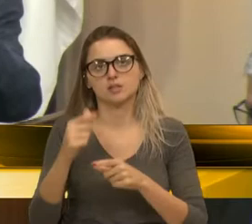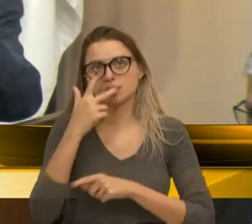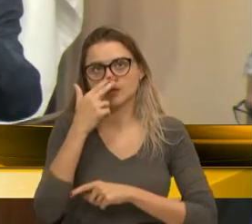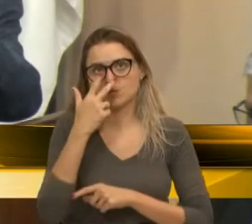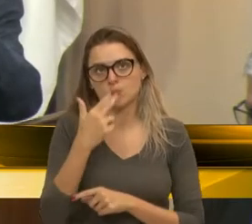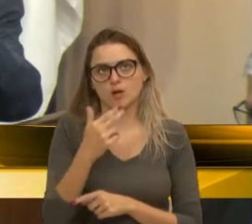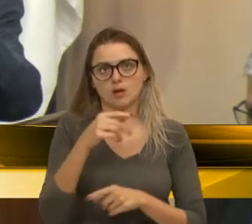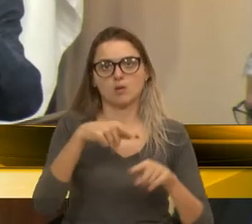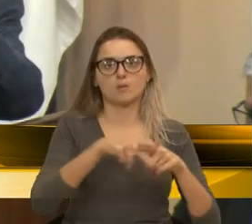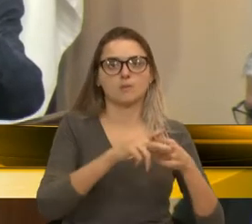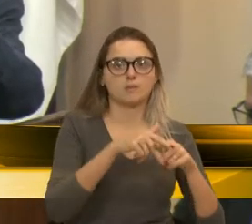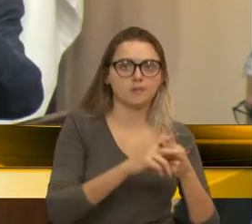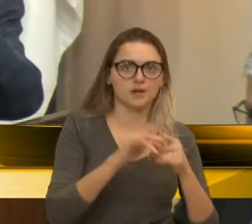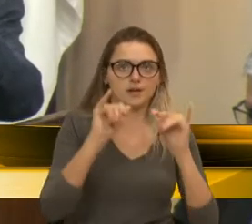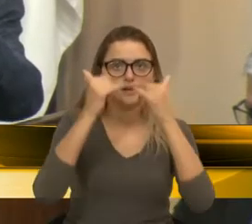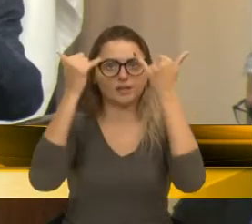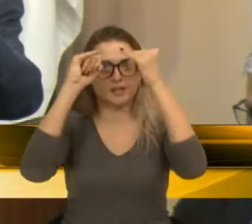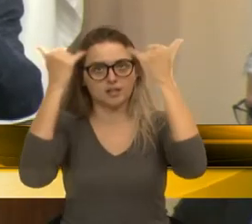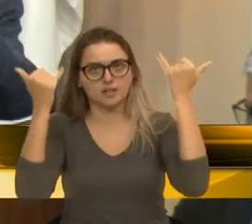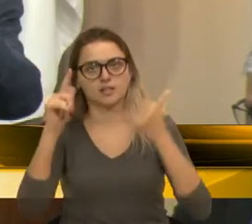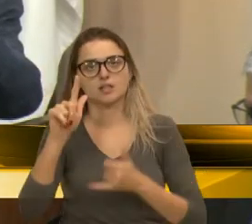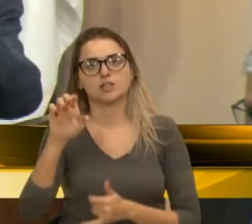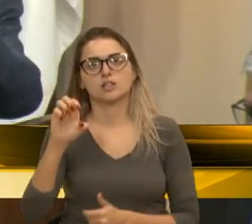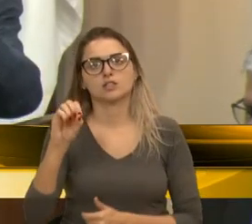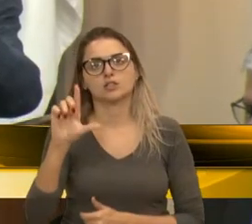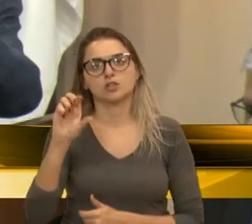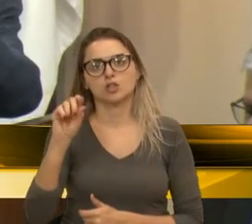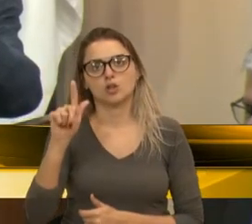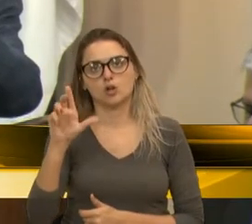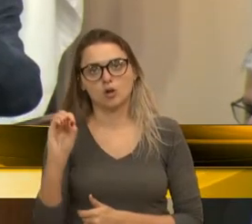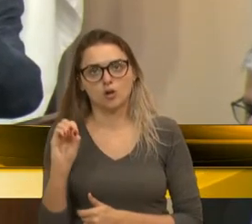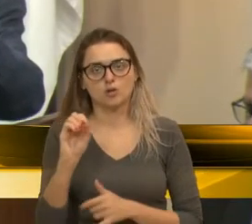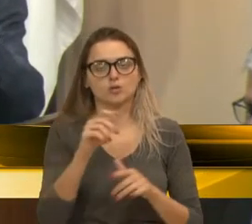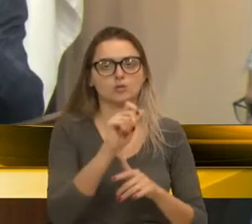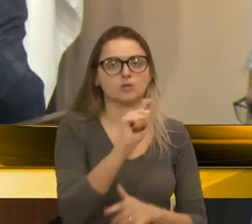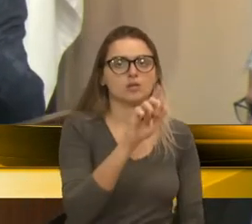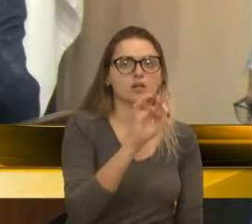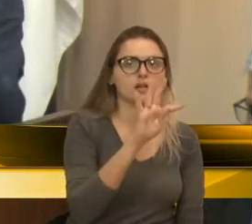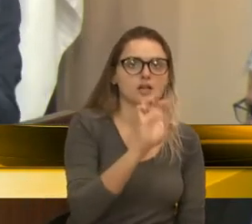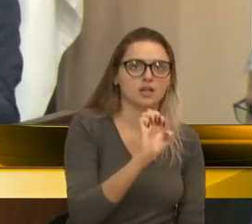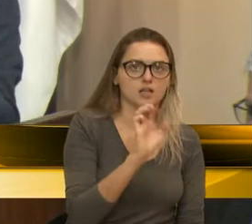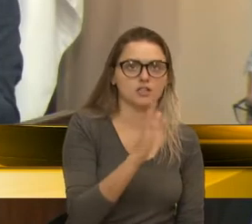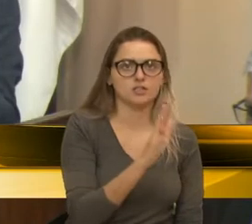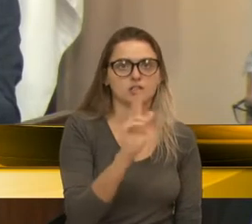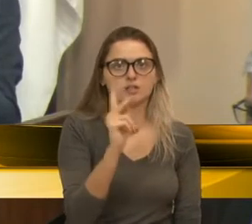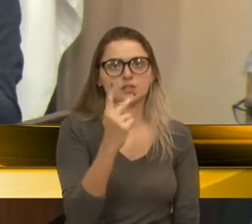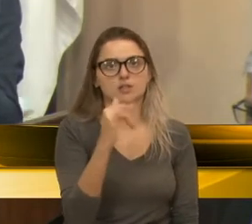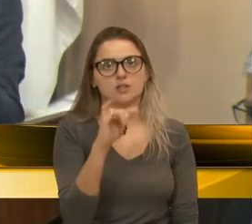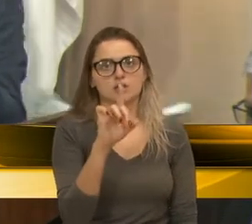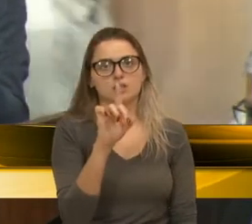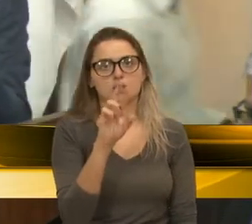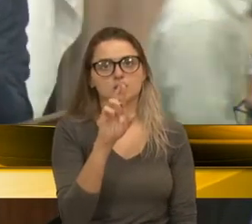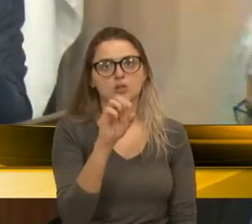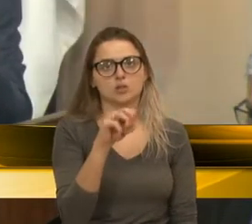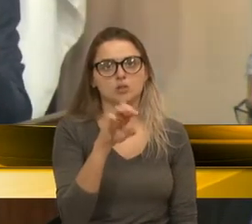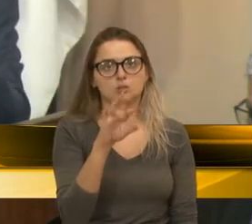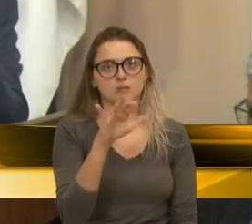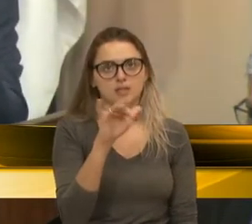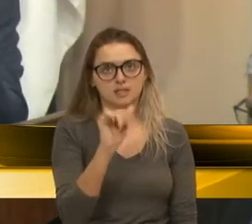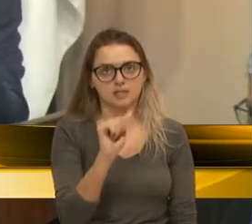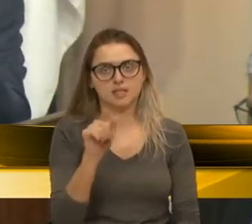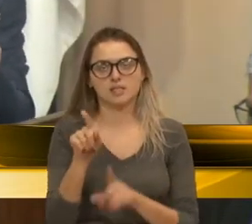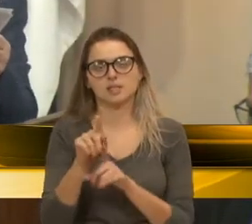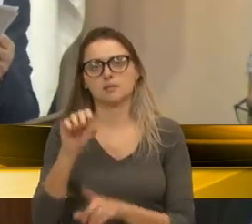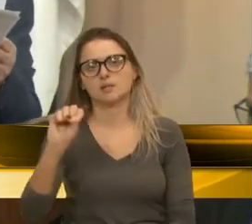de mecânico, eletricista, geólogo, biólogo, agente de saneamento, agente de hidrometria, né? Que era o sistema